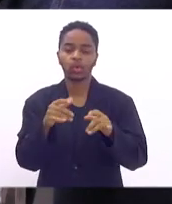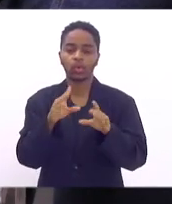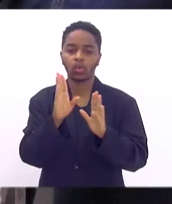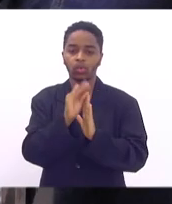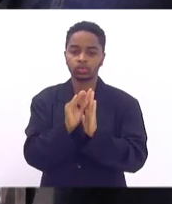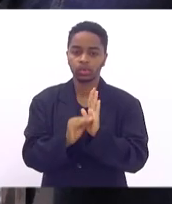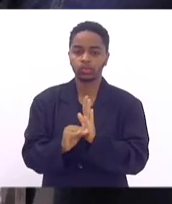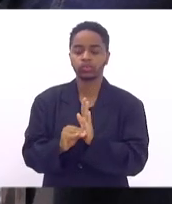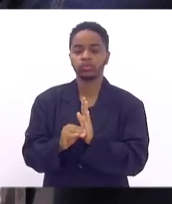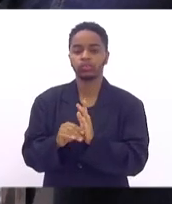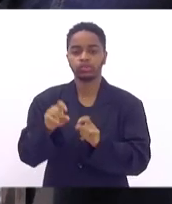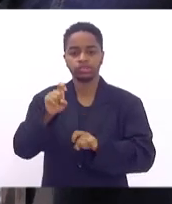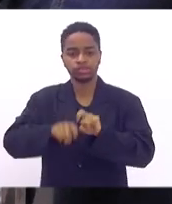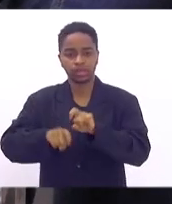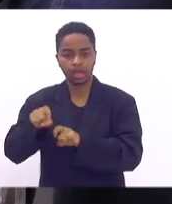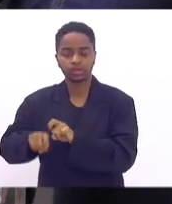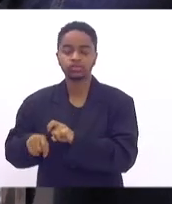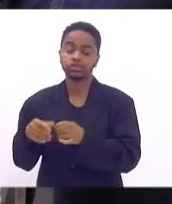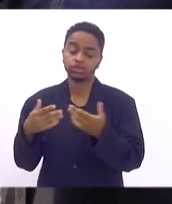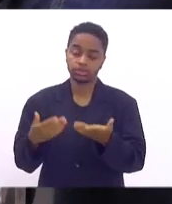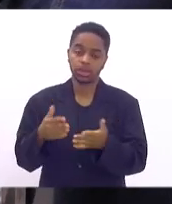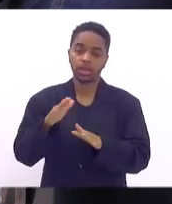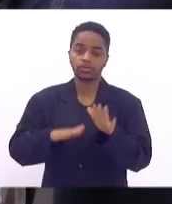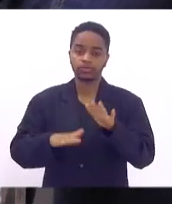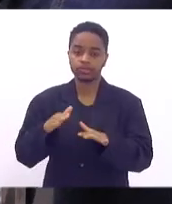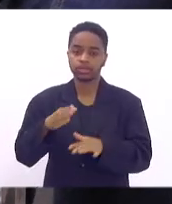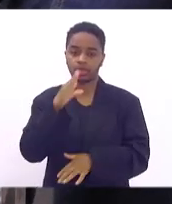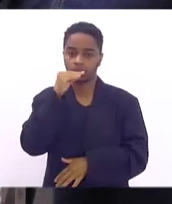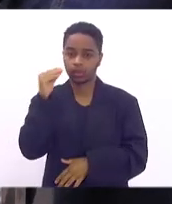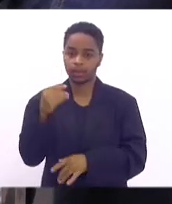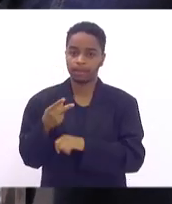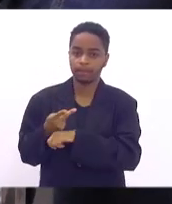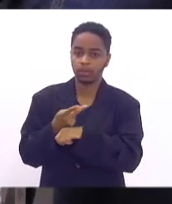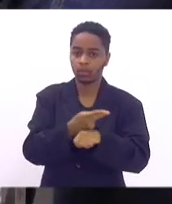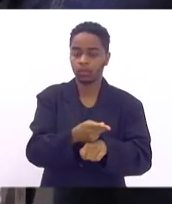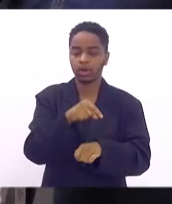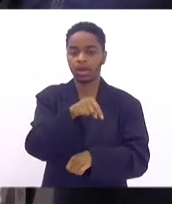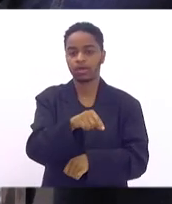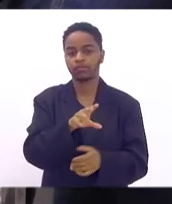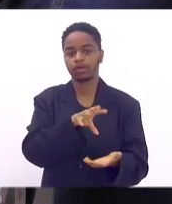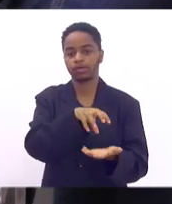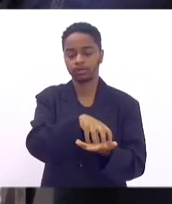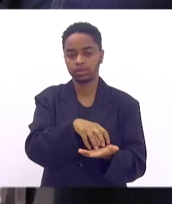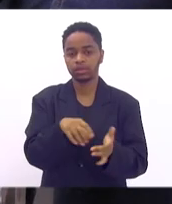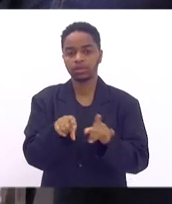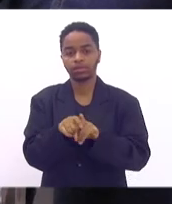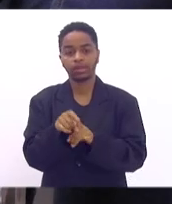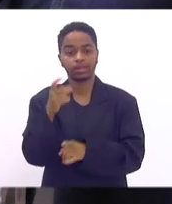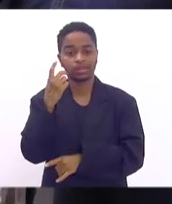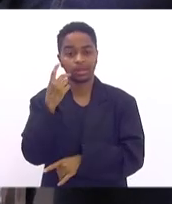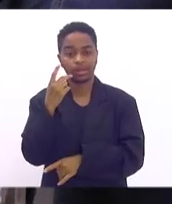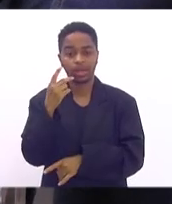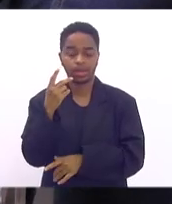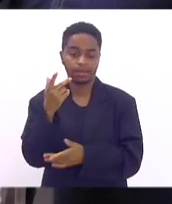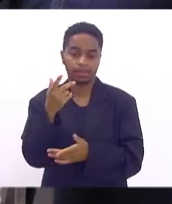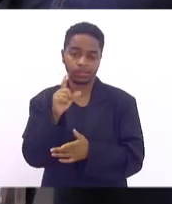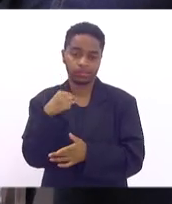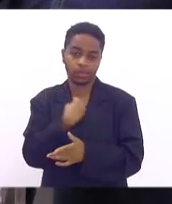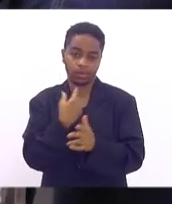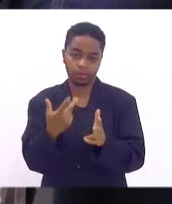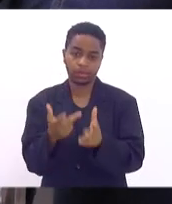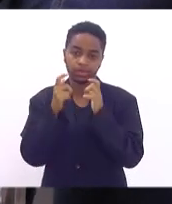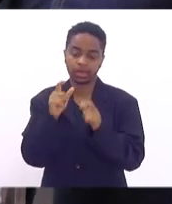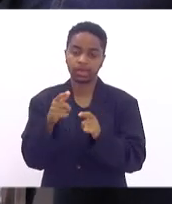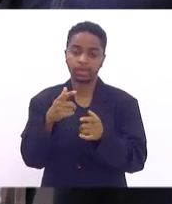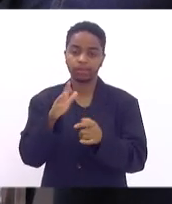né, tinham essa demanda, procuravam a ouvidoria. Então, é muito comum que também as pessoas cheguem sem